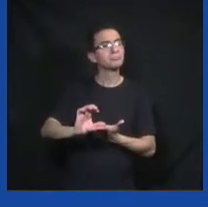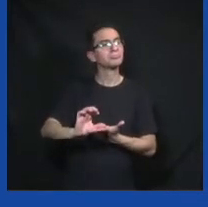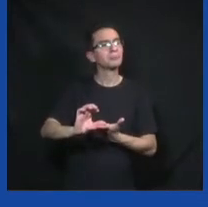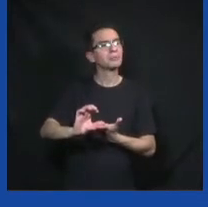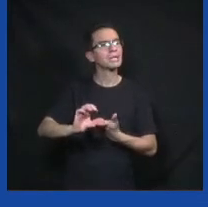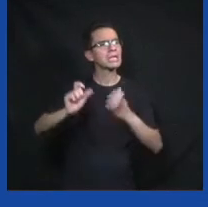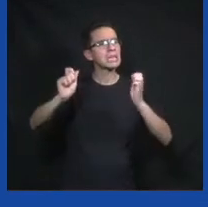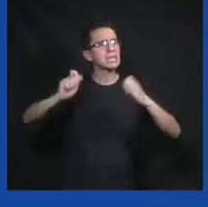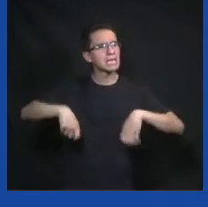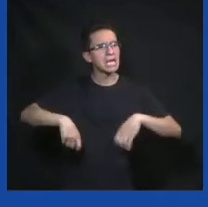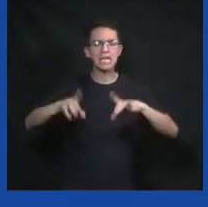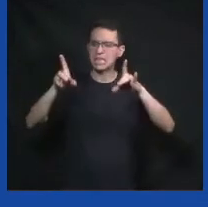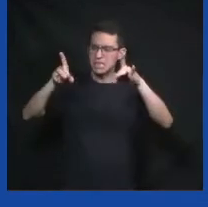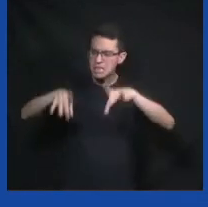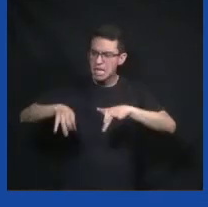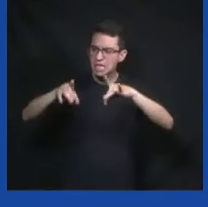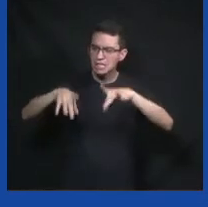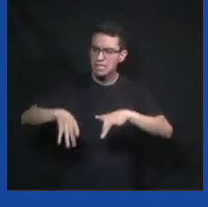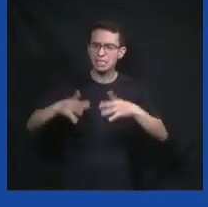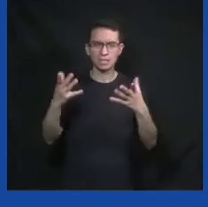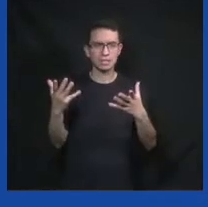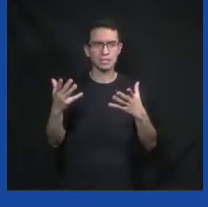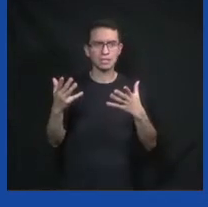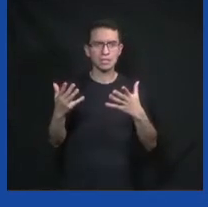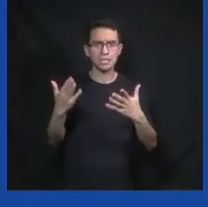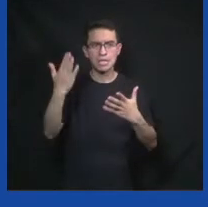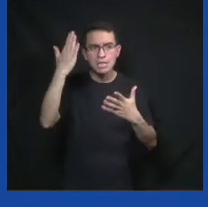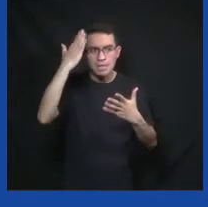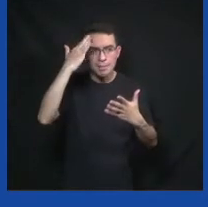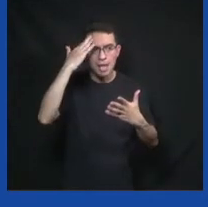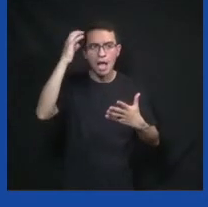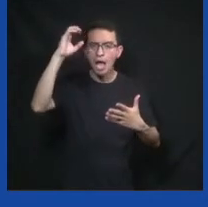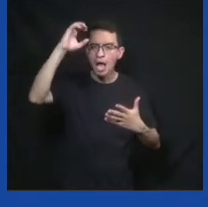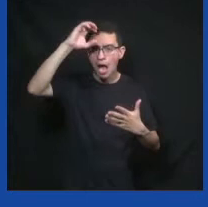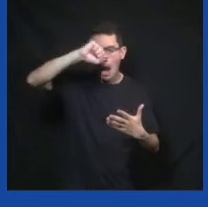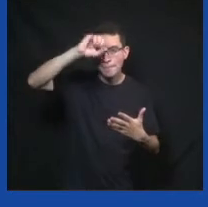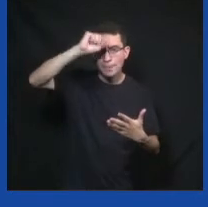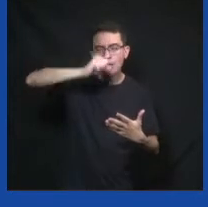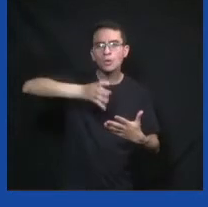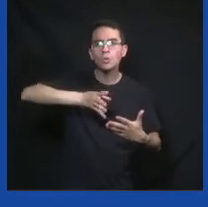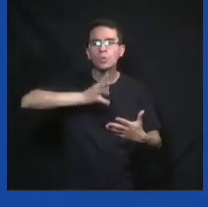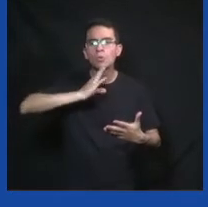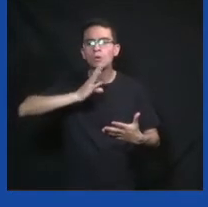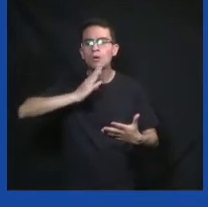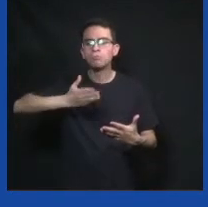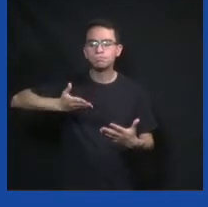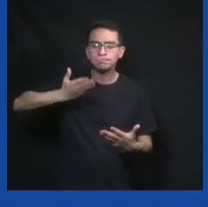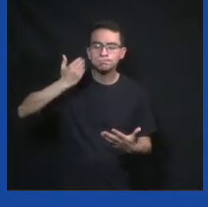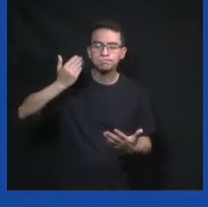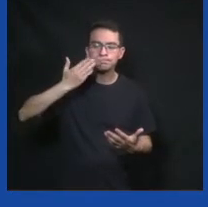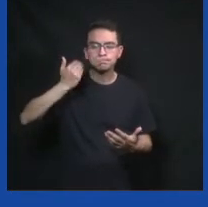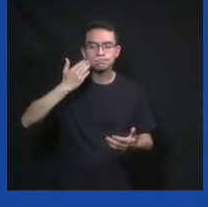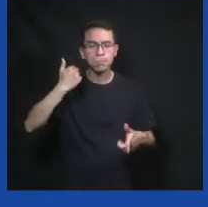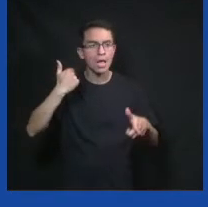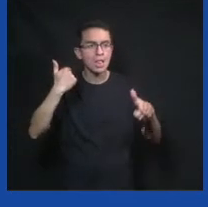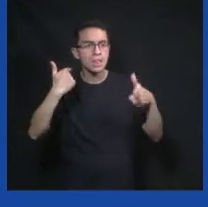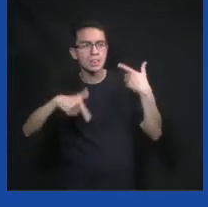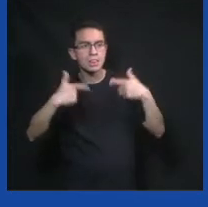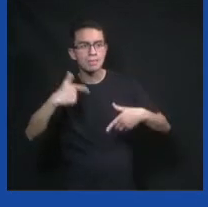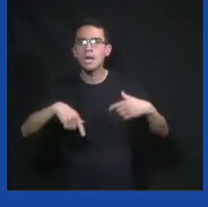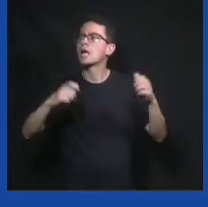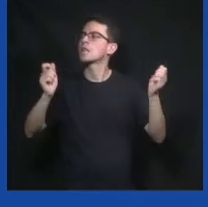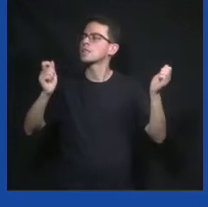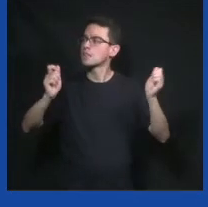técnicas, condições de saber, de reconhecimento para trabalhar com isso. E